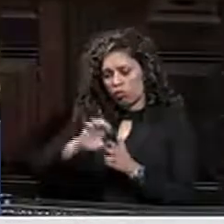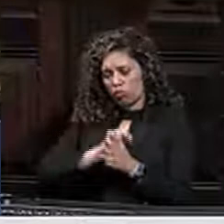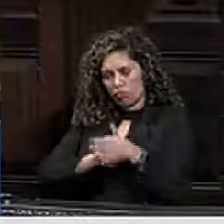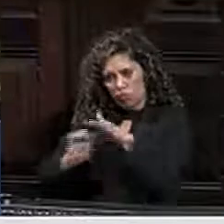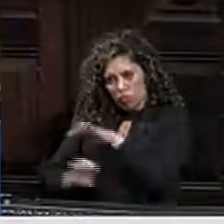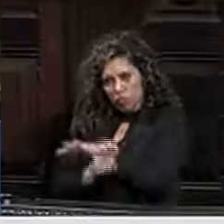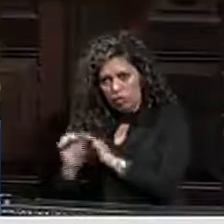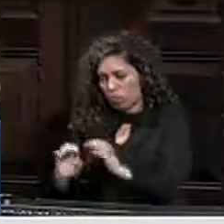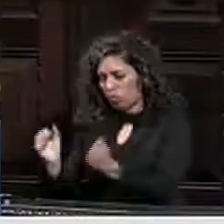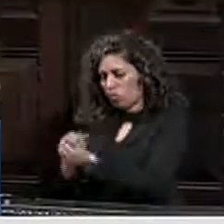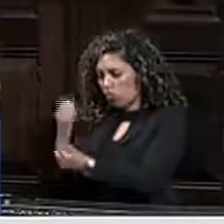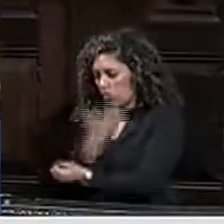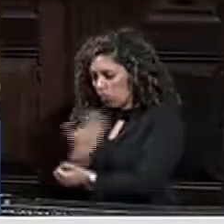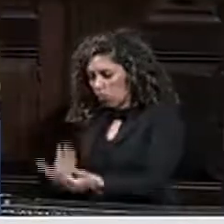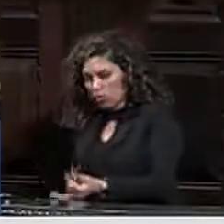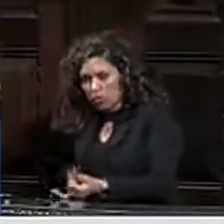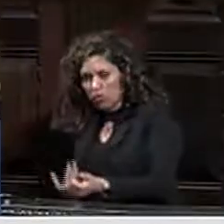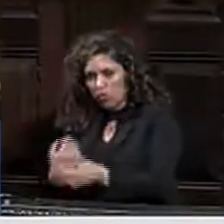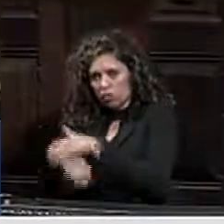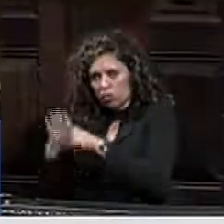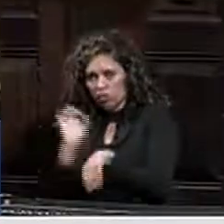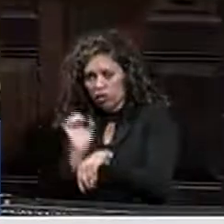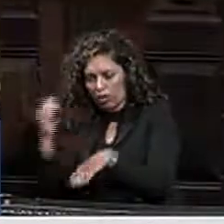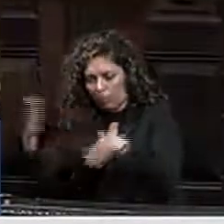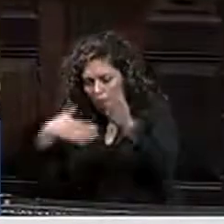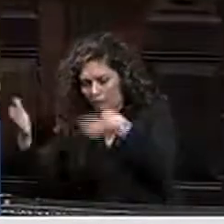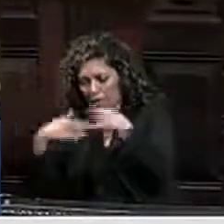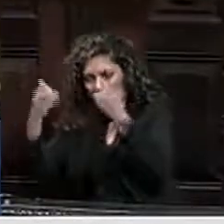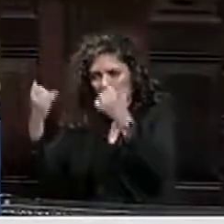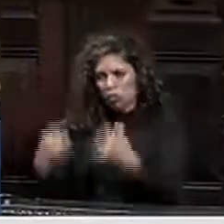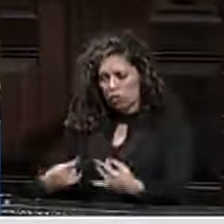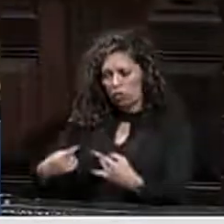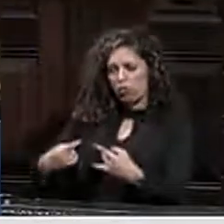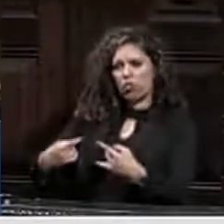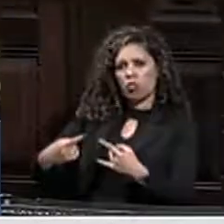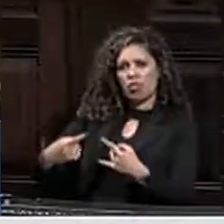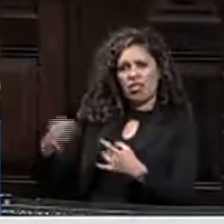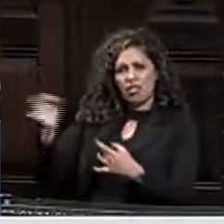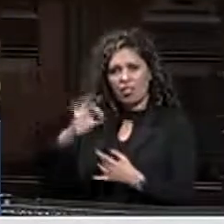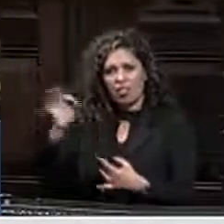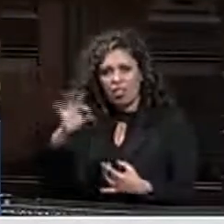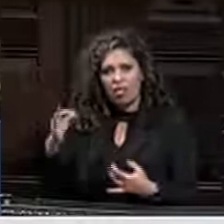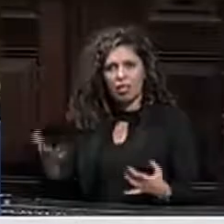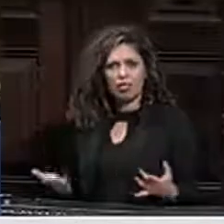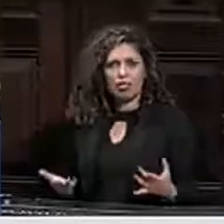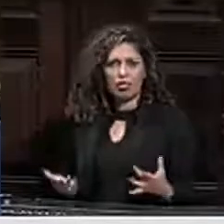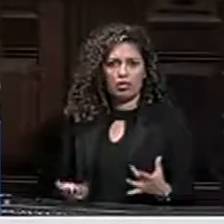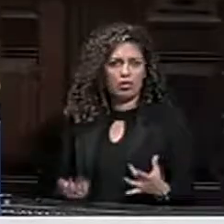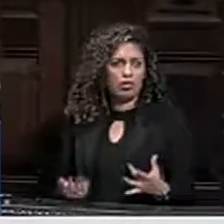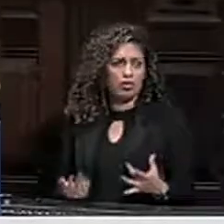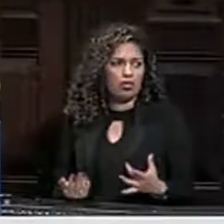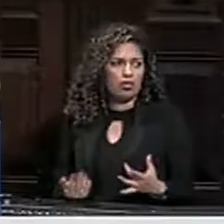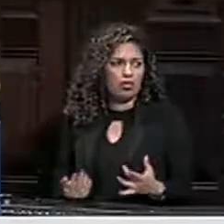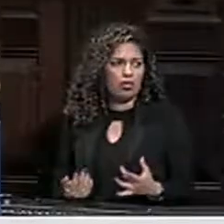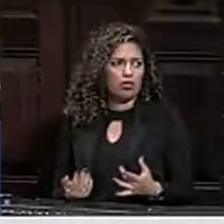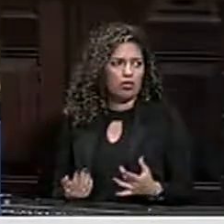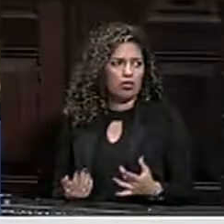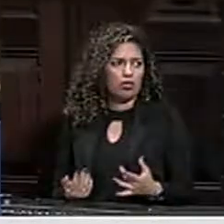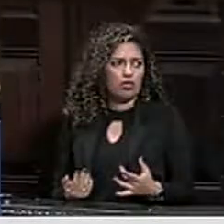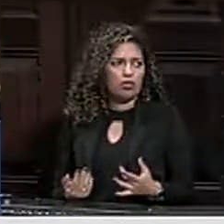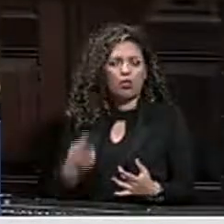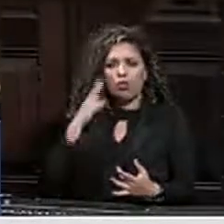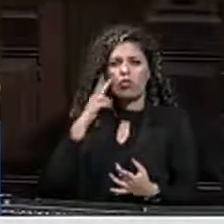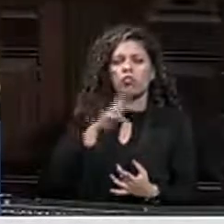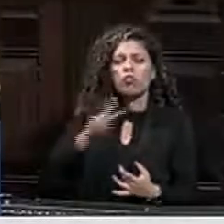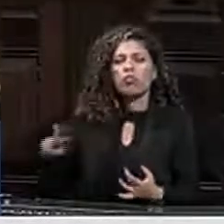que é devido pelo Estado? Você, para fazer o encontro das